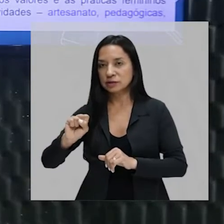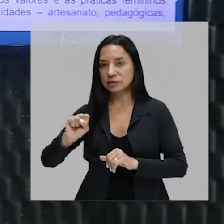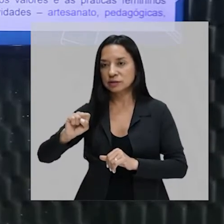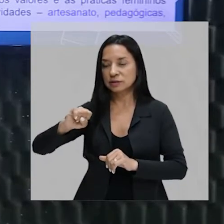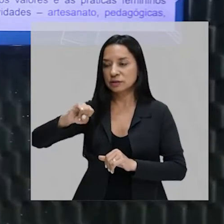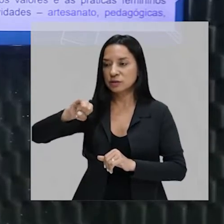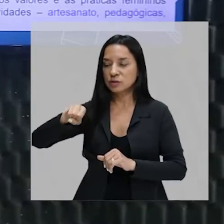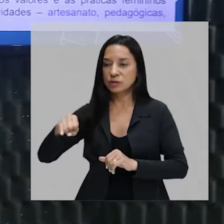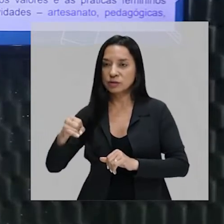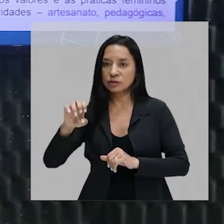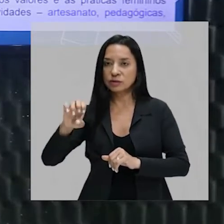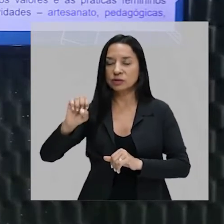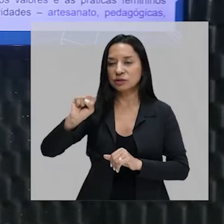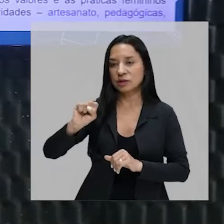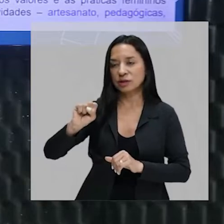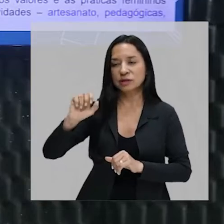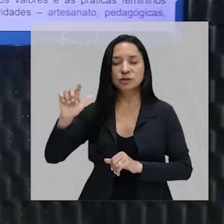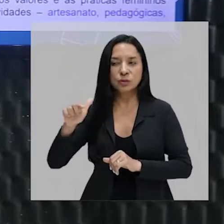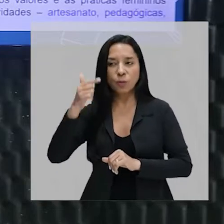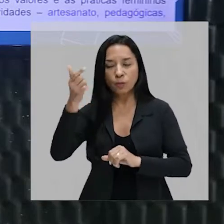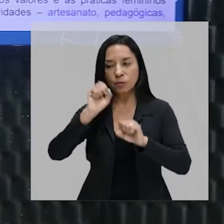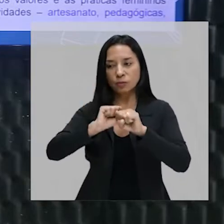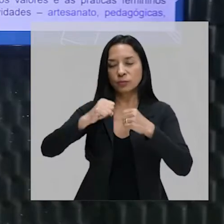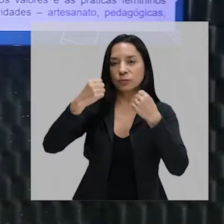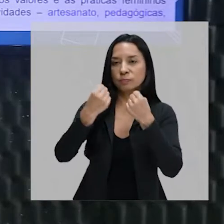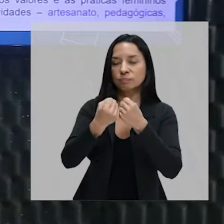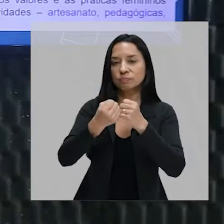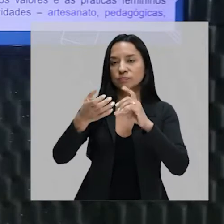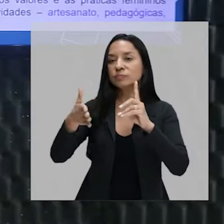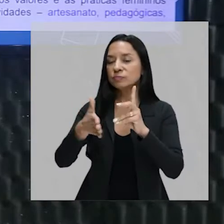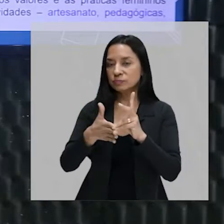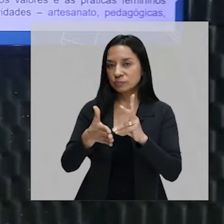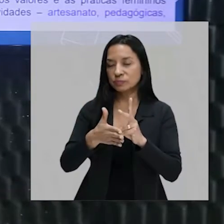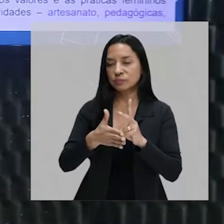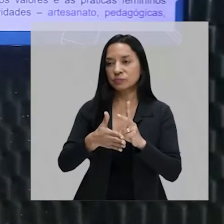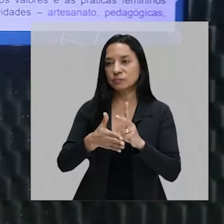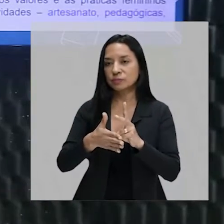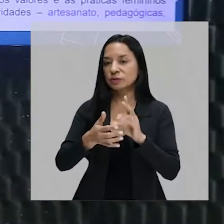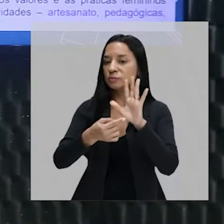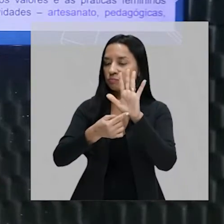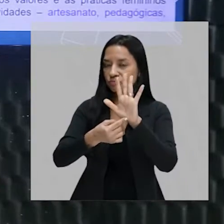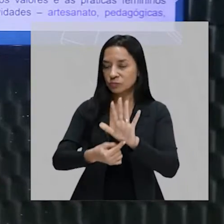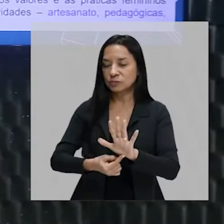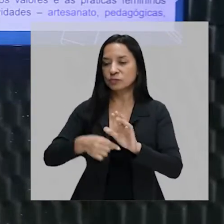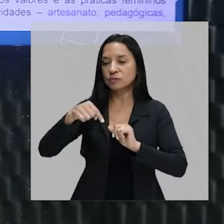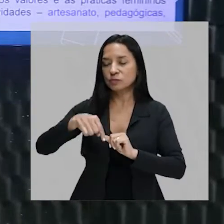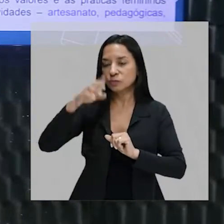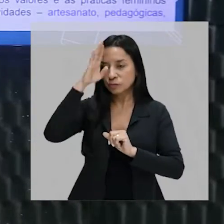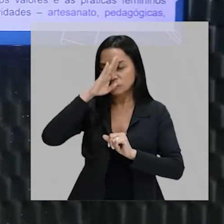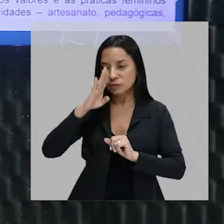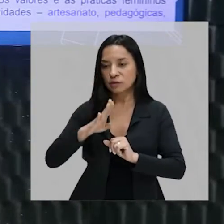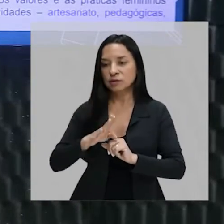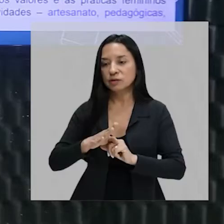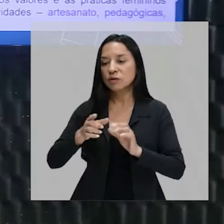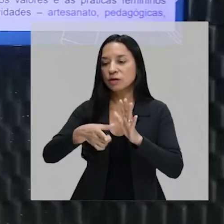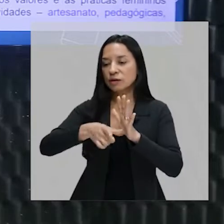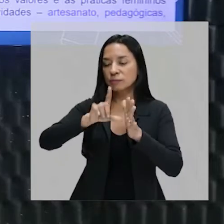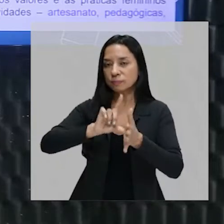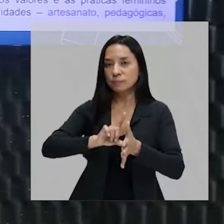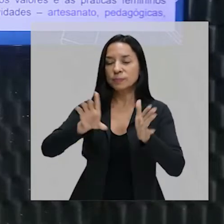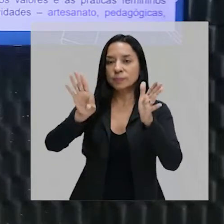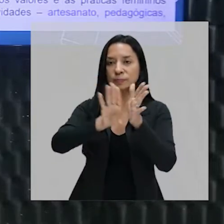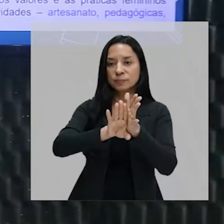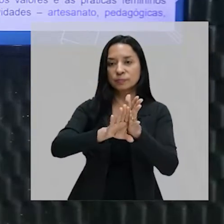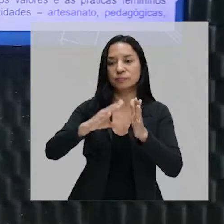e outras a sociedades indígenas que vão se destacar no Brasil antes da chegada